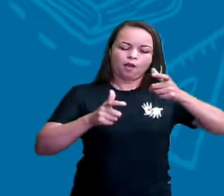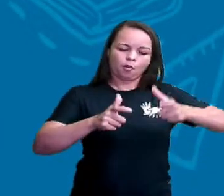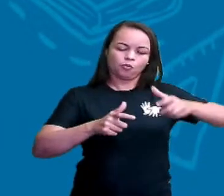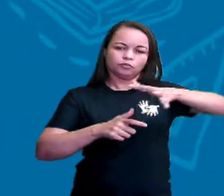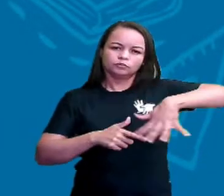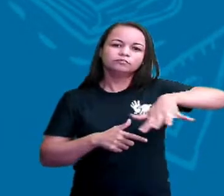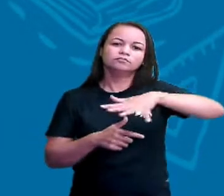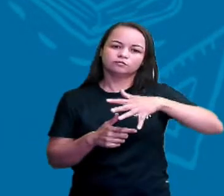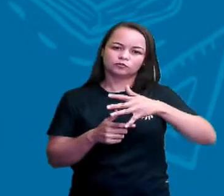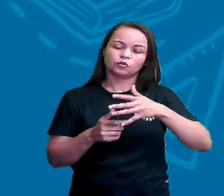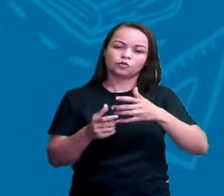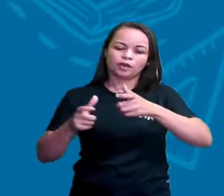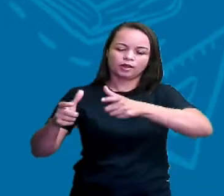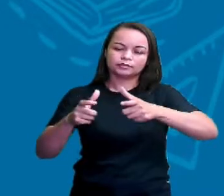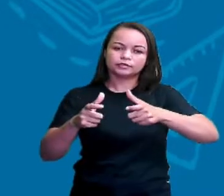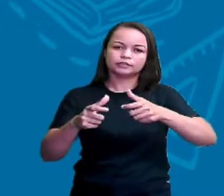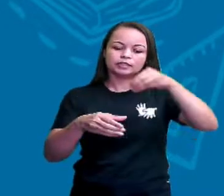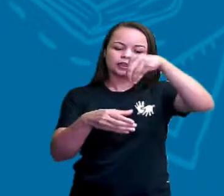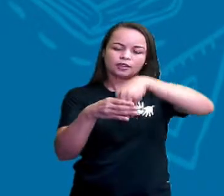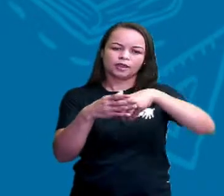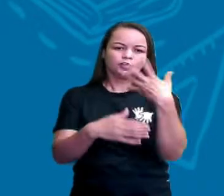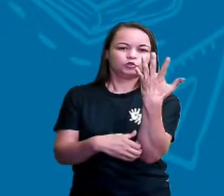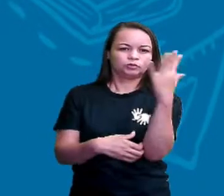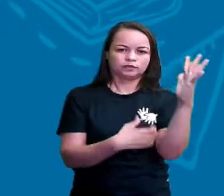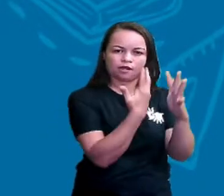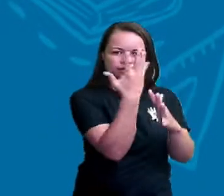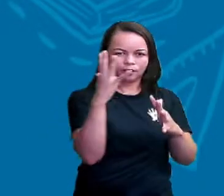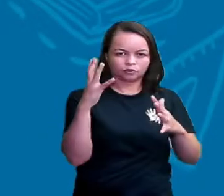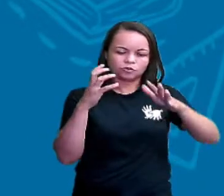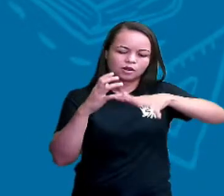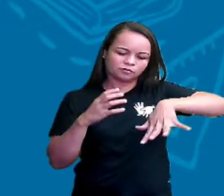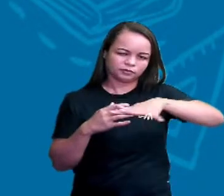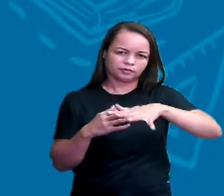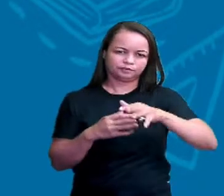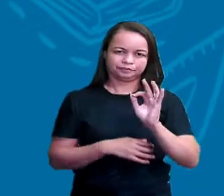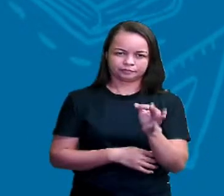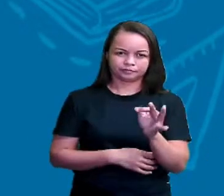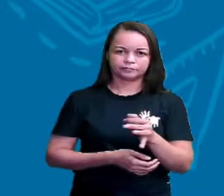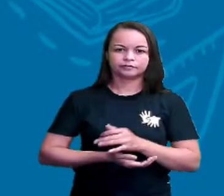espaço dentro da natureza, dentro desse ambiente, tá certo?